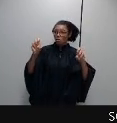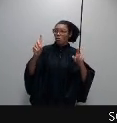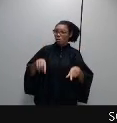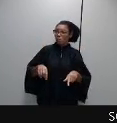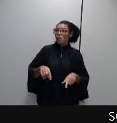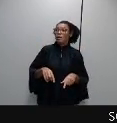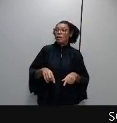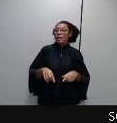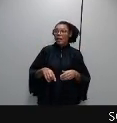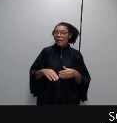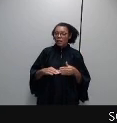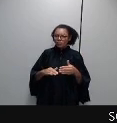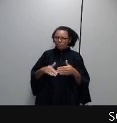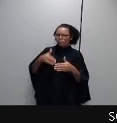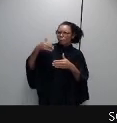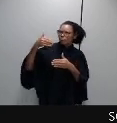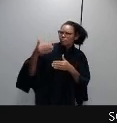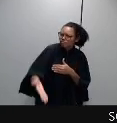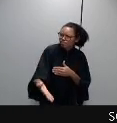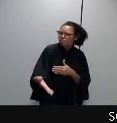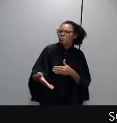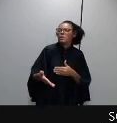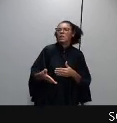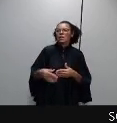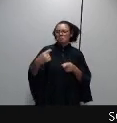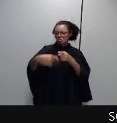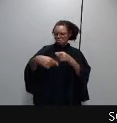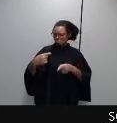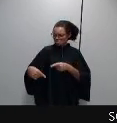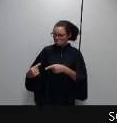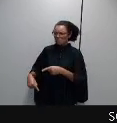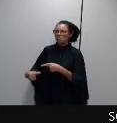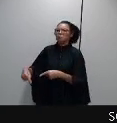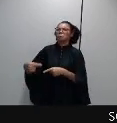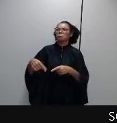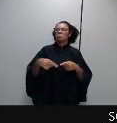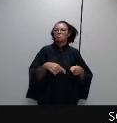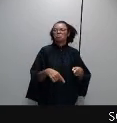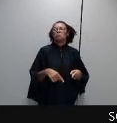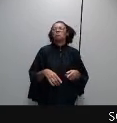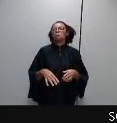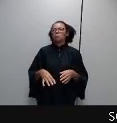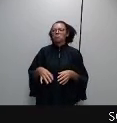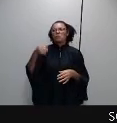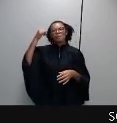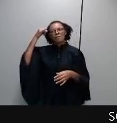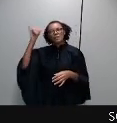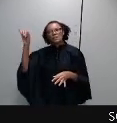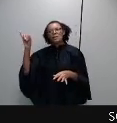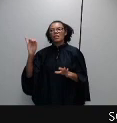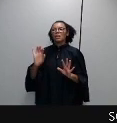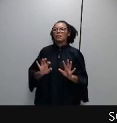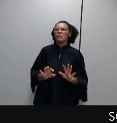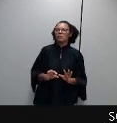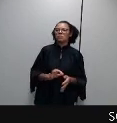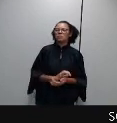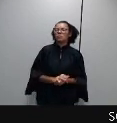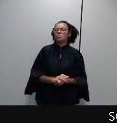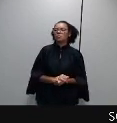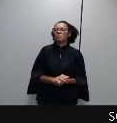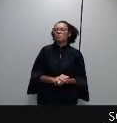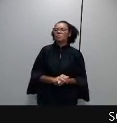essa essa exata discussão né Fazenda a credora titular do crédito tributário